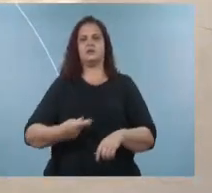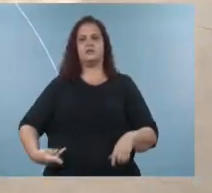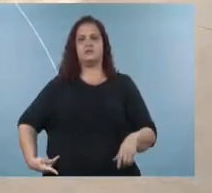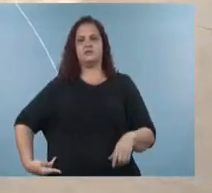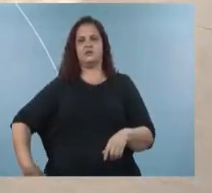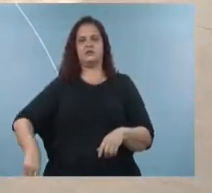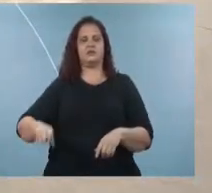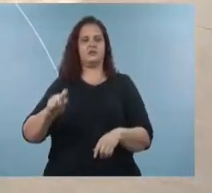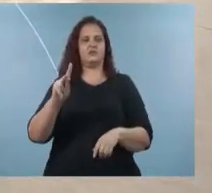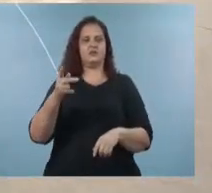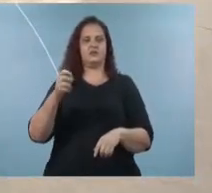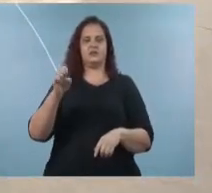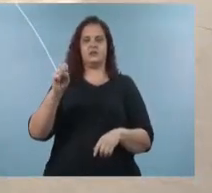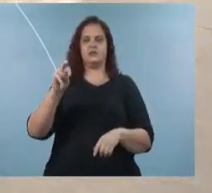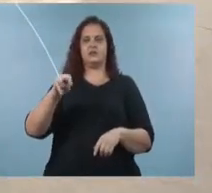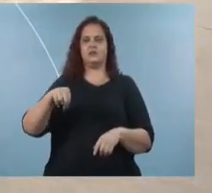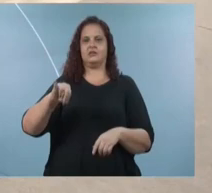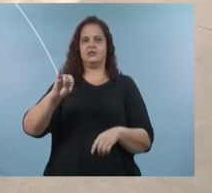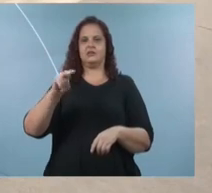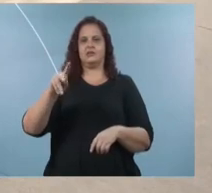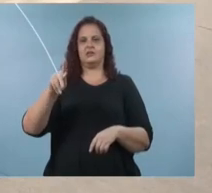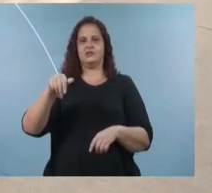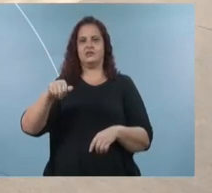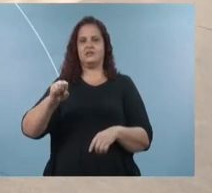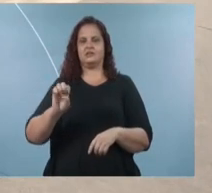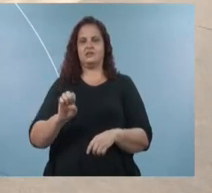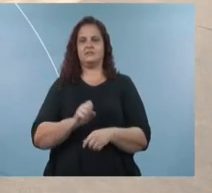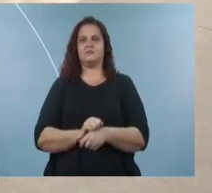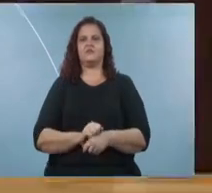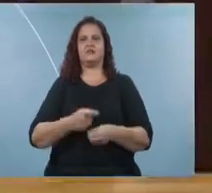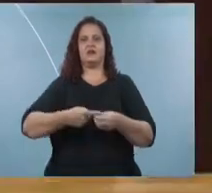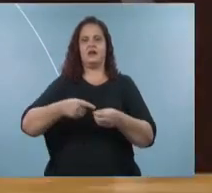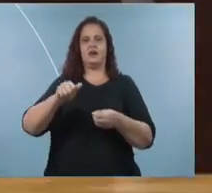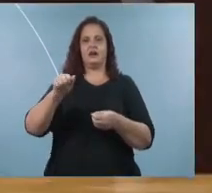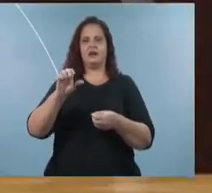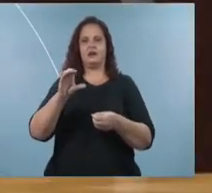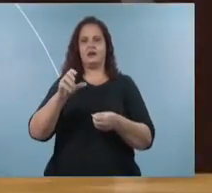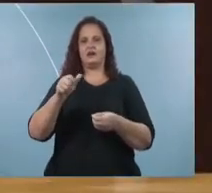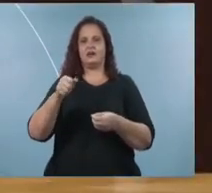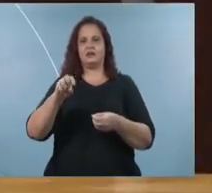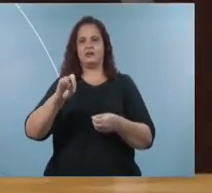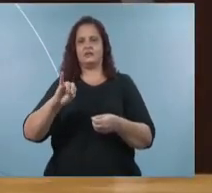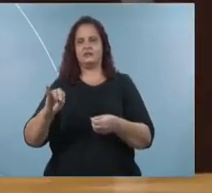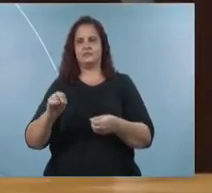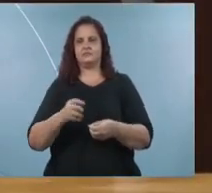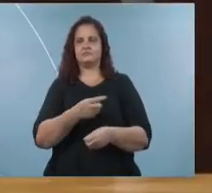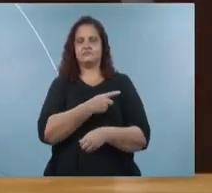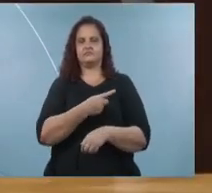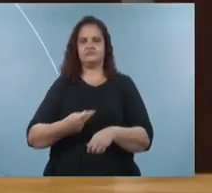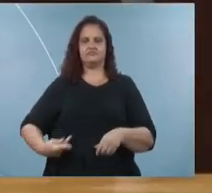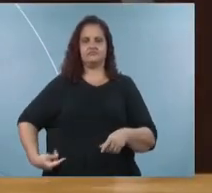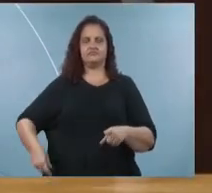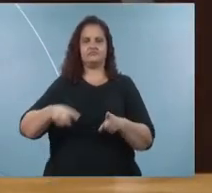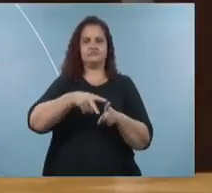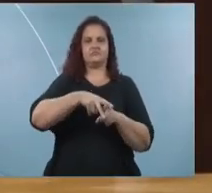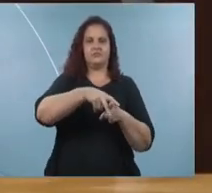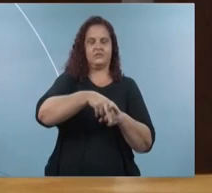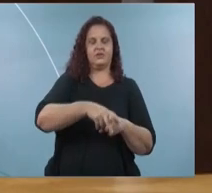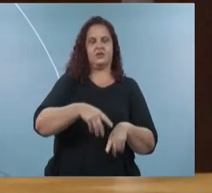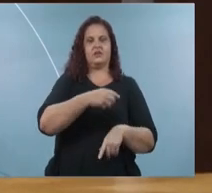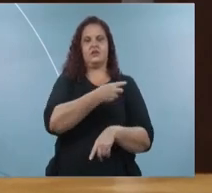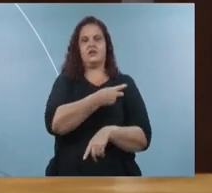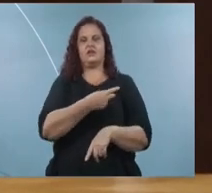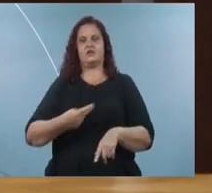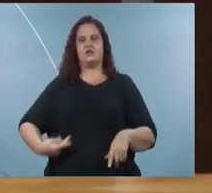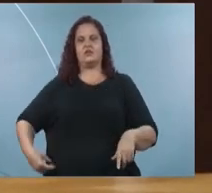Acari, de Tayane Varela, chefe de gabinete da Prefeitura de São José do Mepibu, do vereador Cássio Medeiros, da